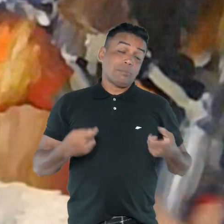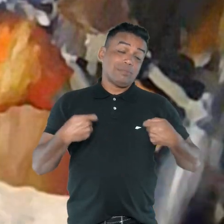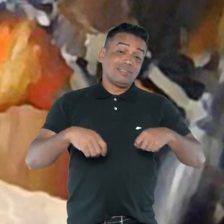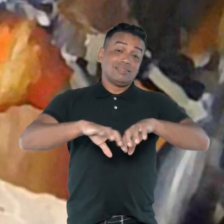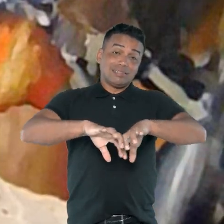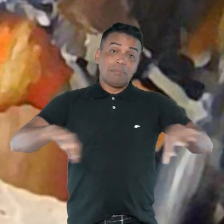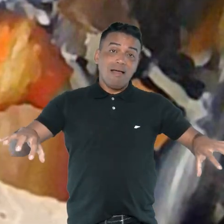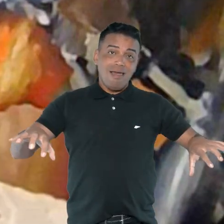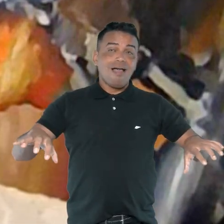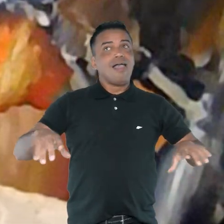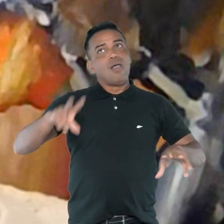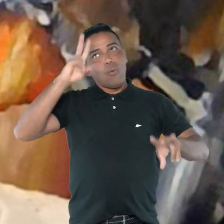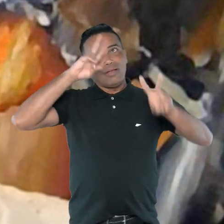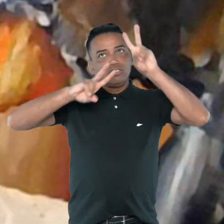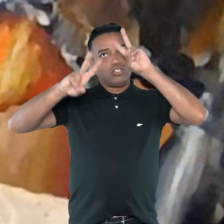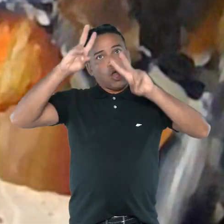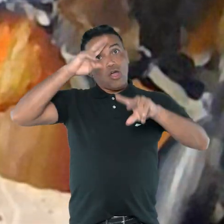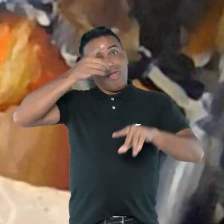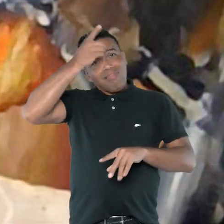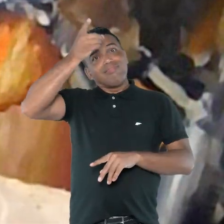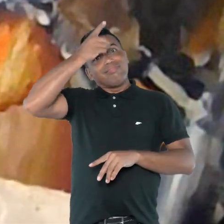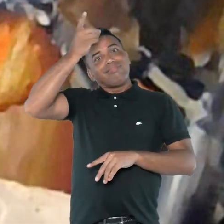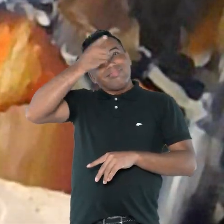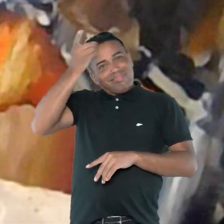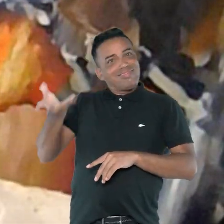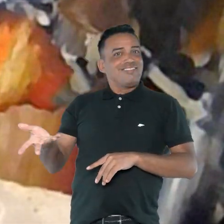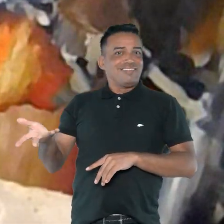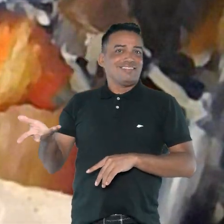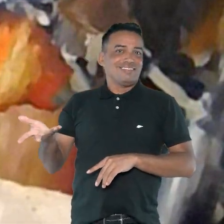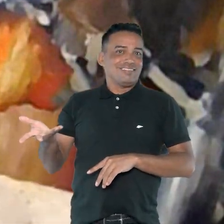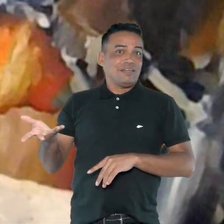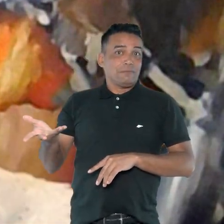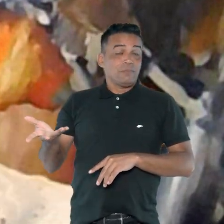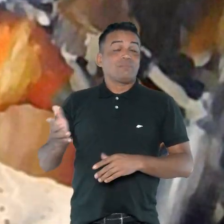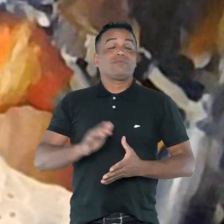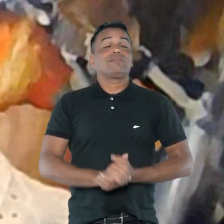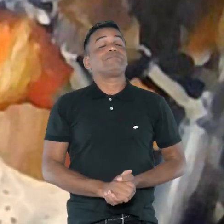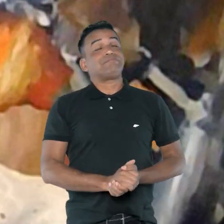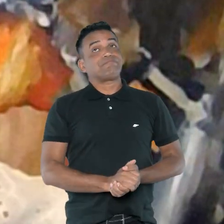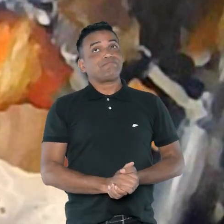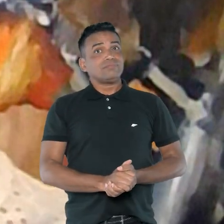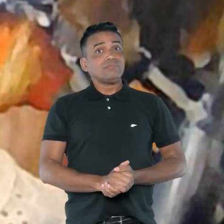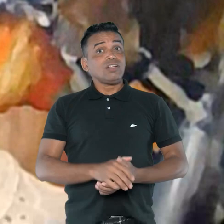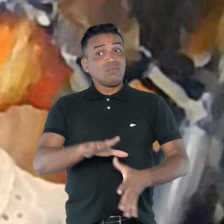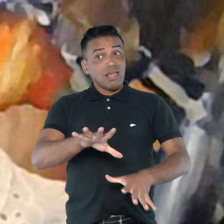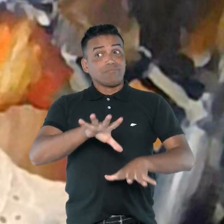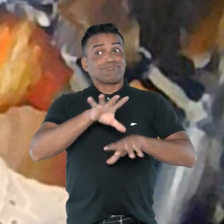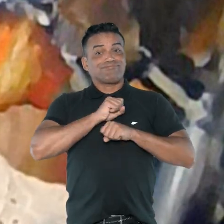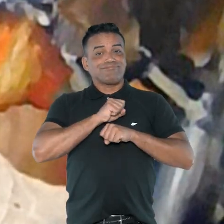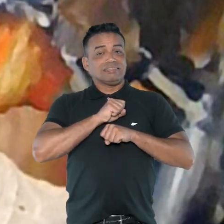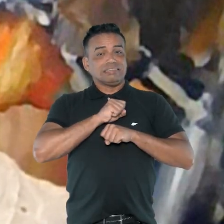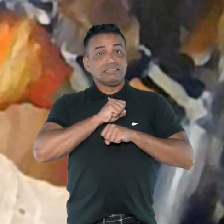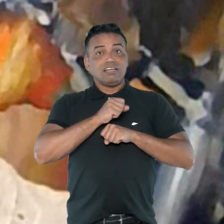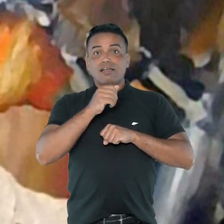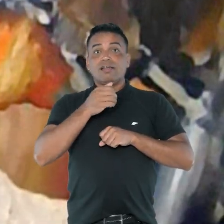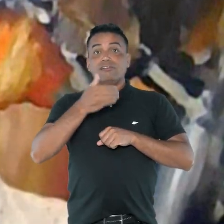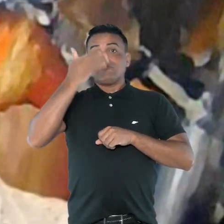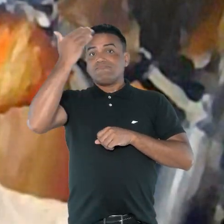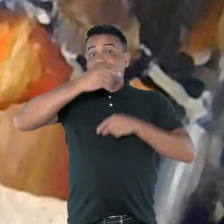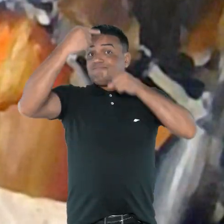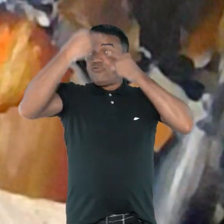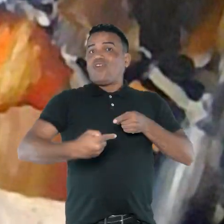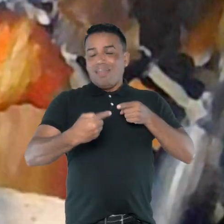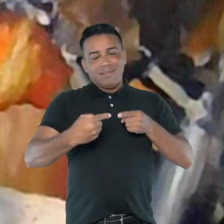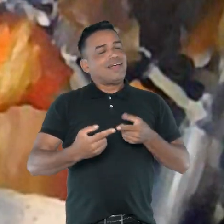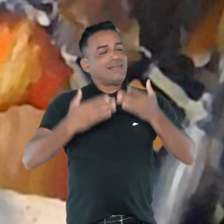dissociar e dizer: olha, é uma história de ficção. E uma vez que você incorpora isso, encara isso, aí